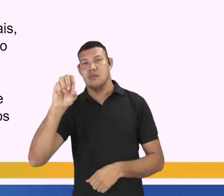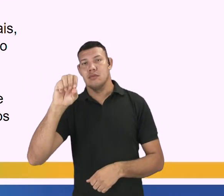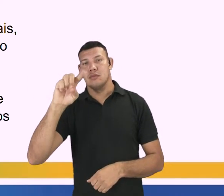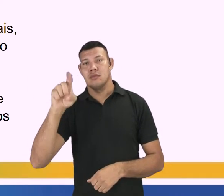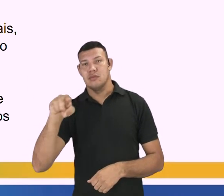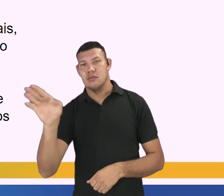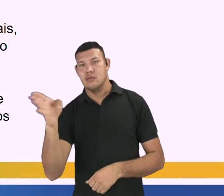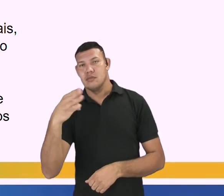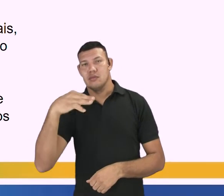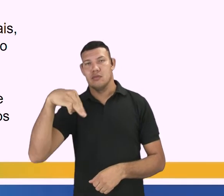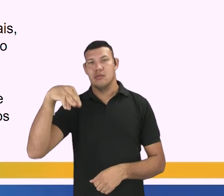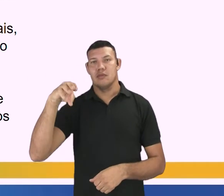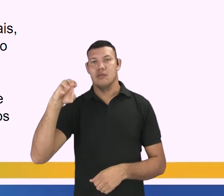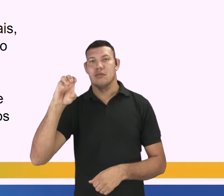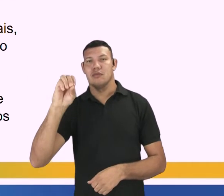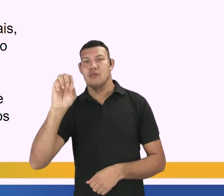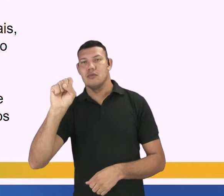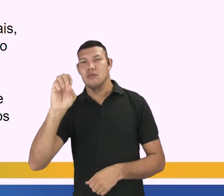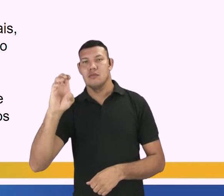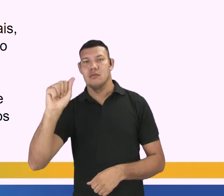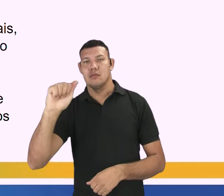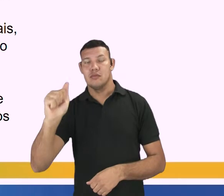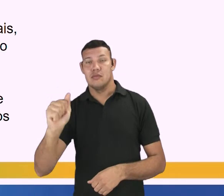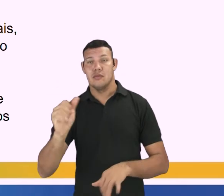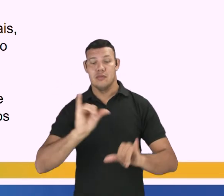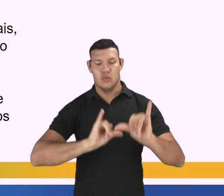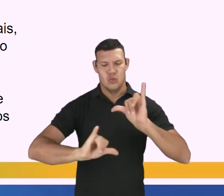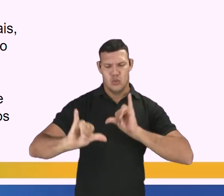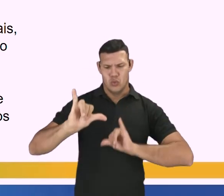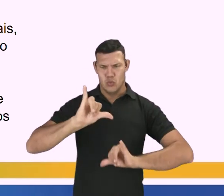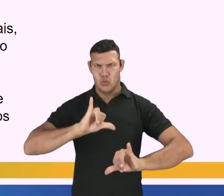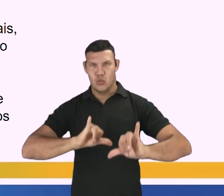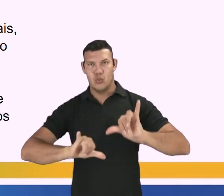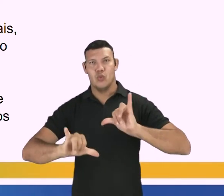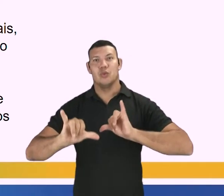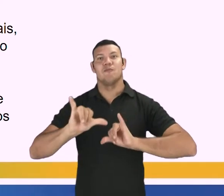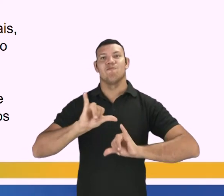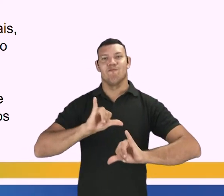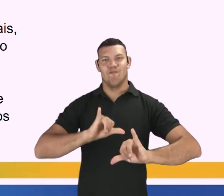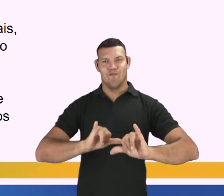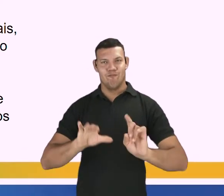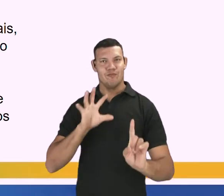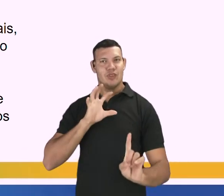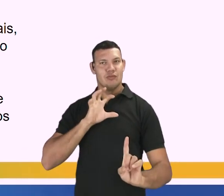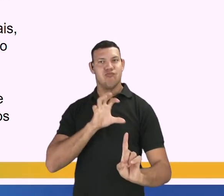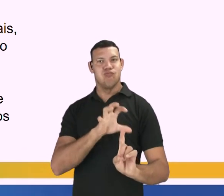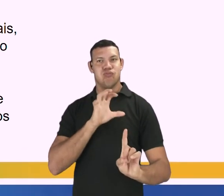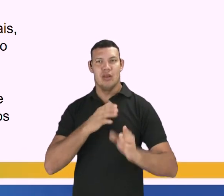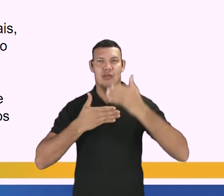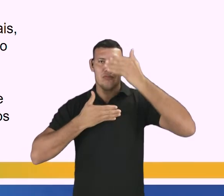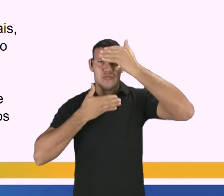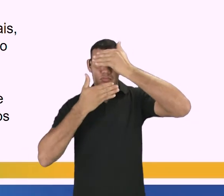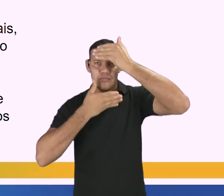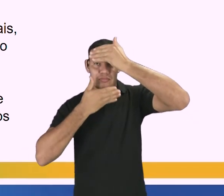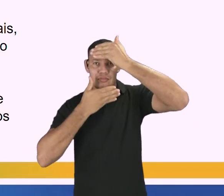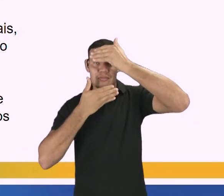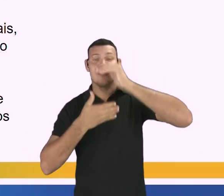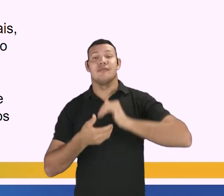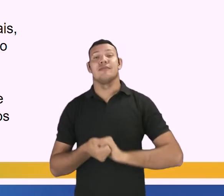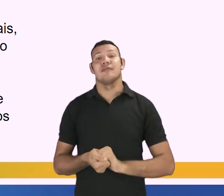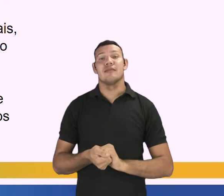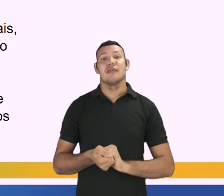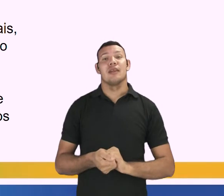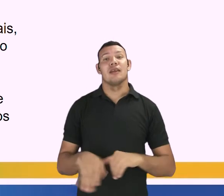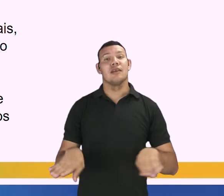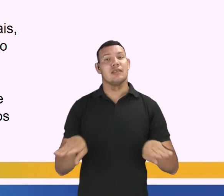teve a contribuição na alquimia, né? Então, eles tiveram essa influência dos árabes, né? E também